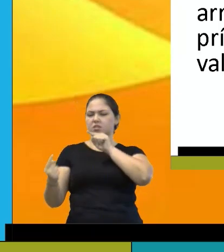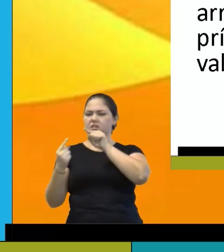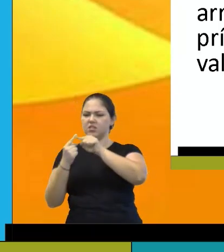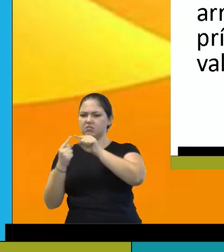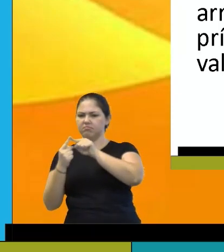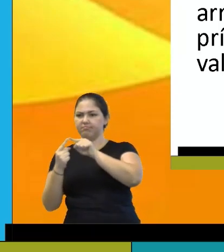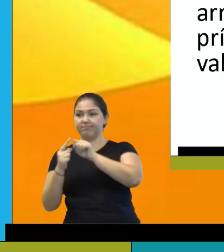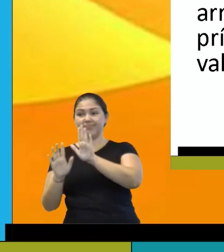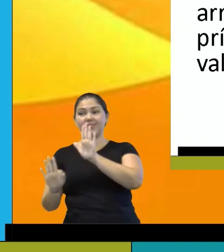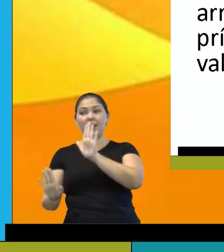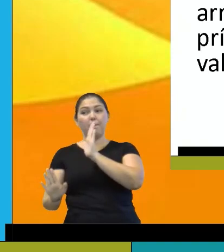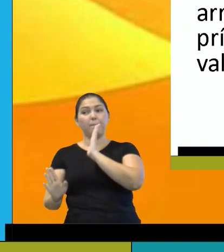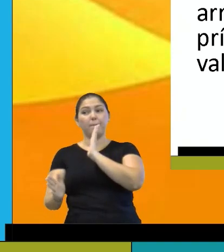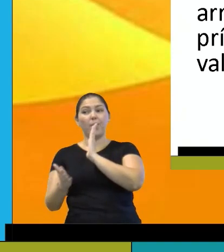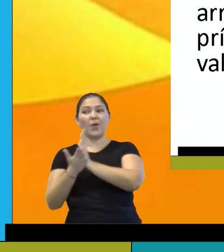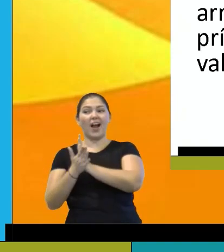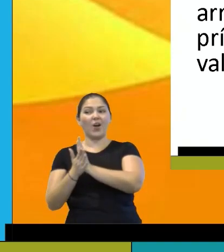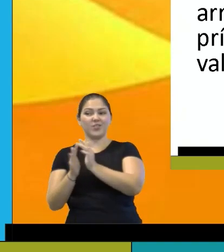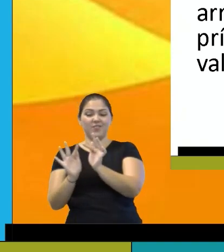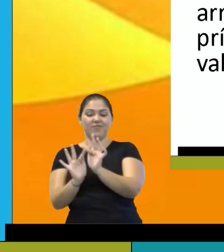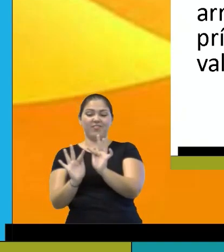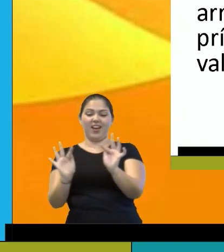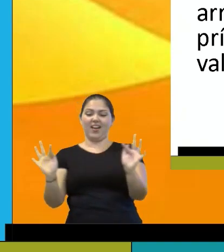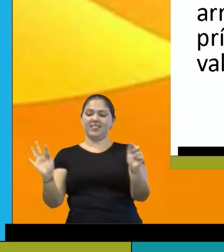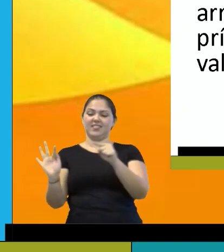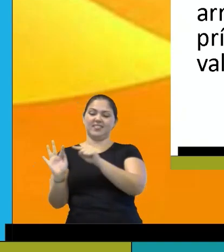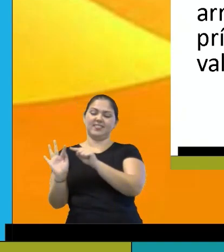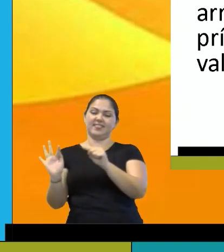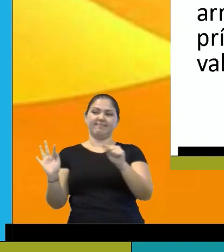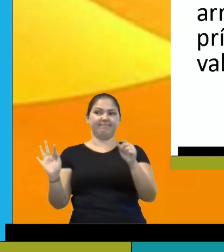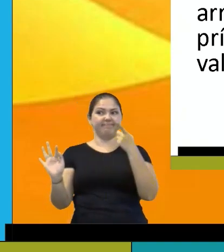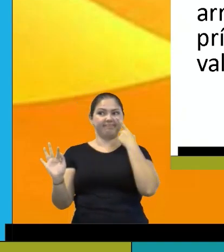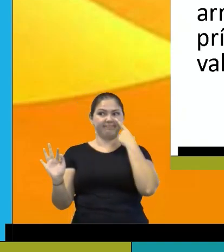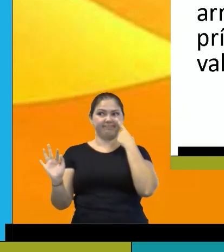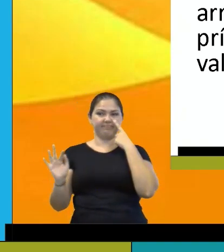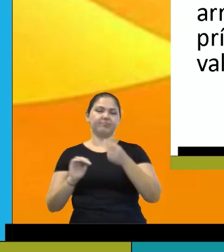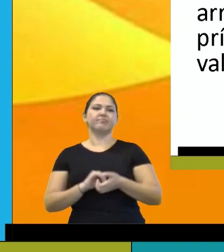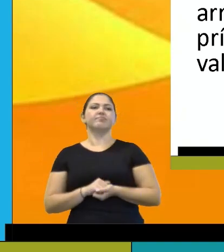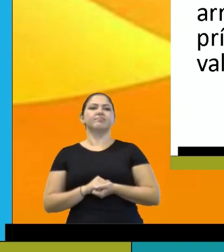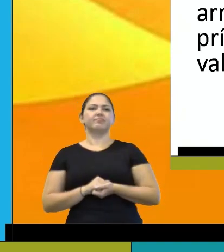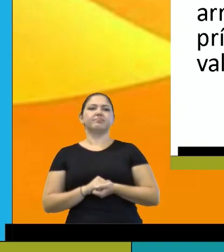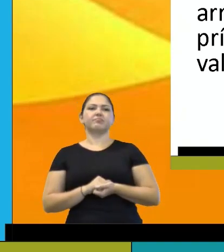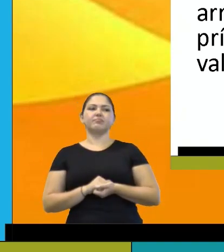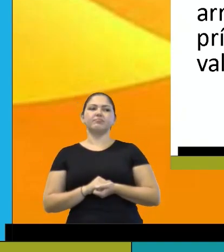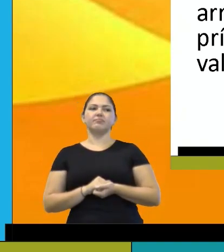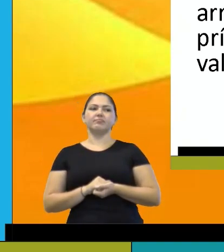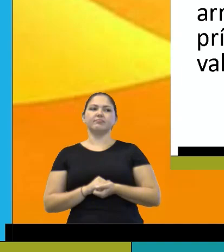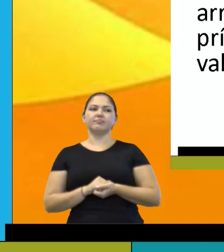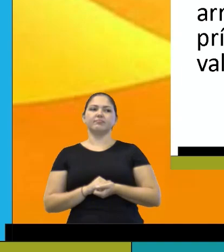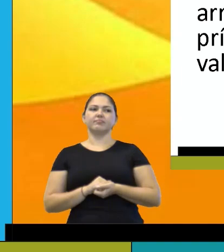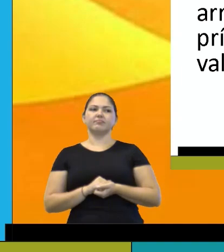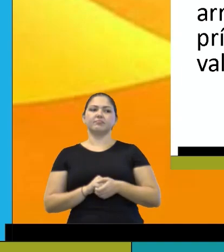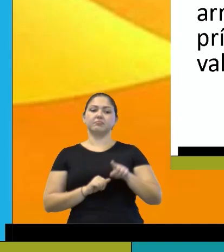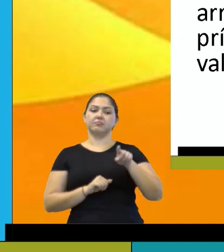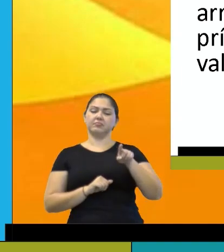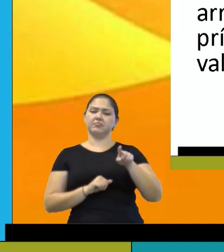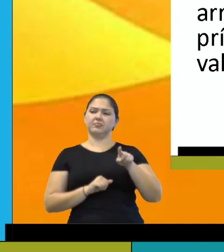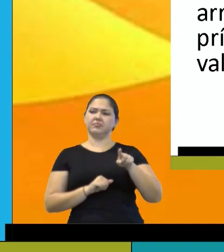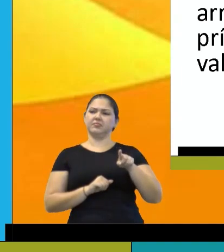interpretação dessa frase final. Vamos ler mais uma vez. Assim é necessário a um